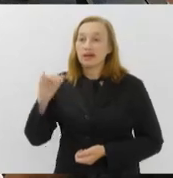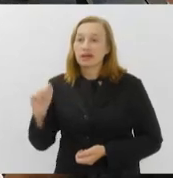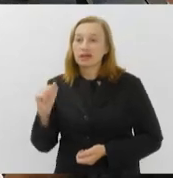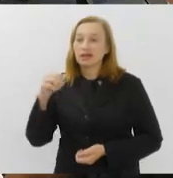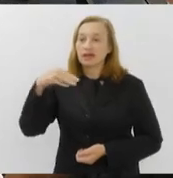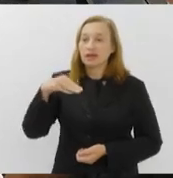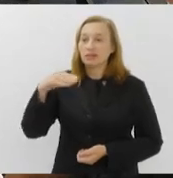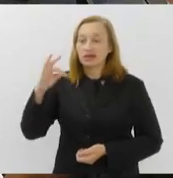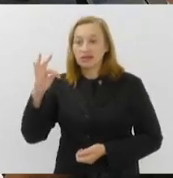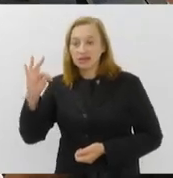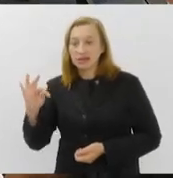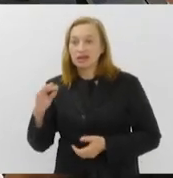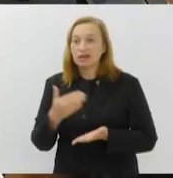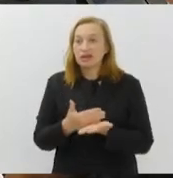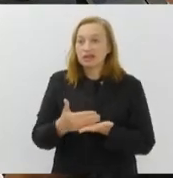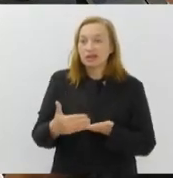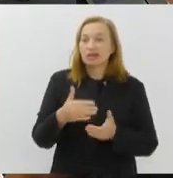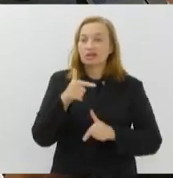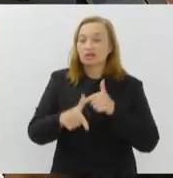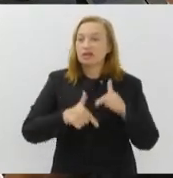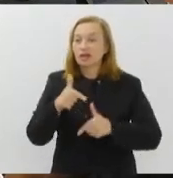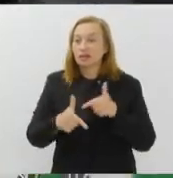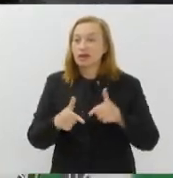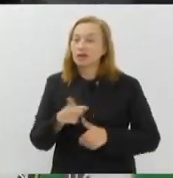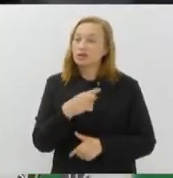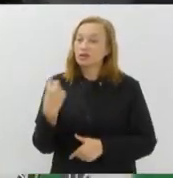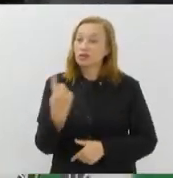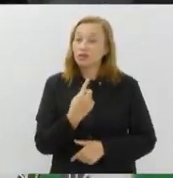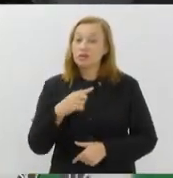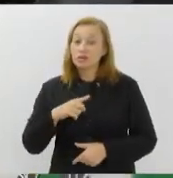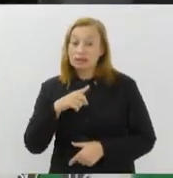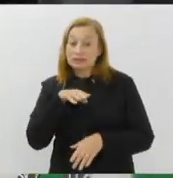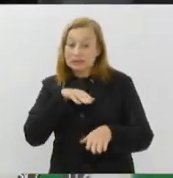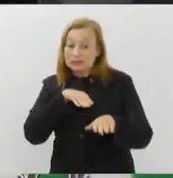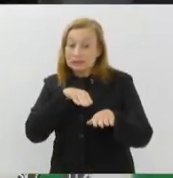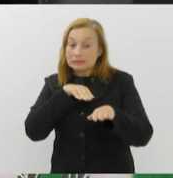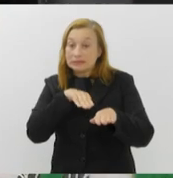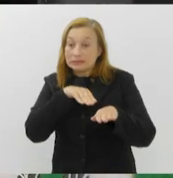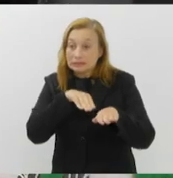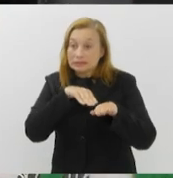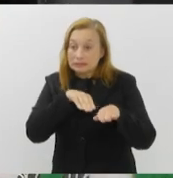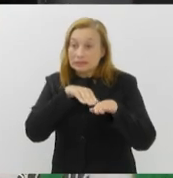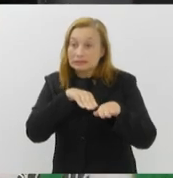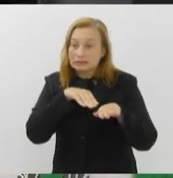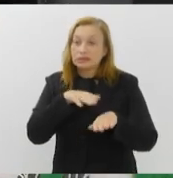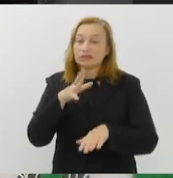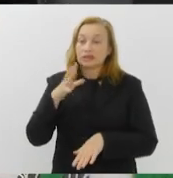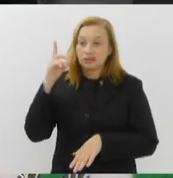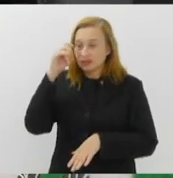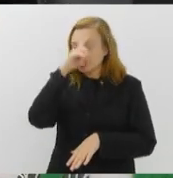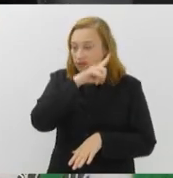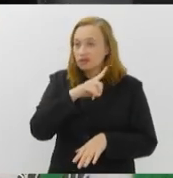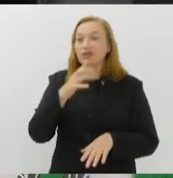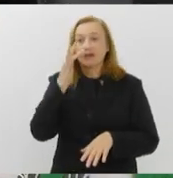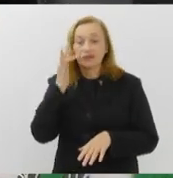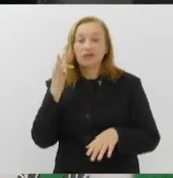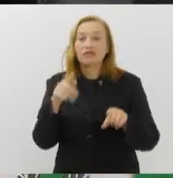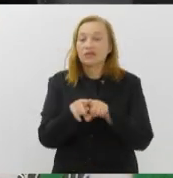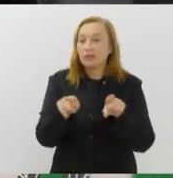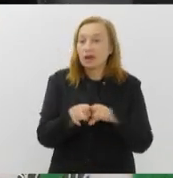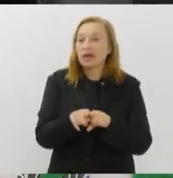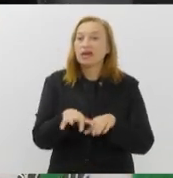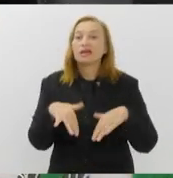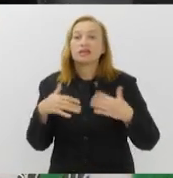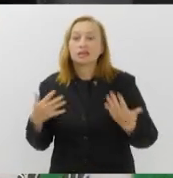por ter aberto os trabalhos. Nós estávamos ali no engarrafamento terrível, o Flávio também pegou um engarrafamento.